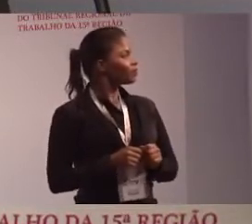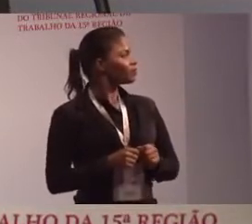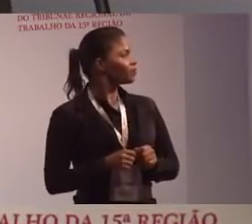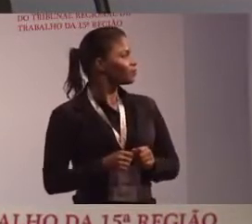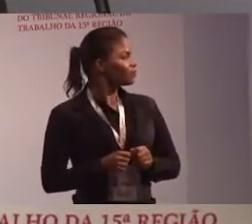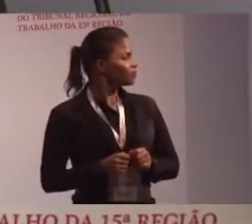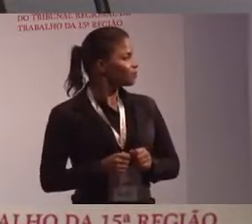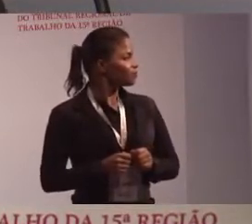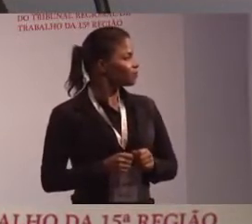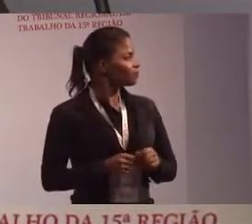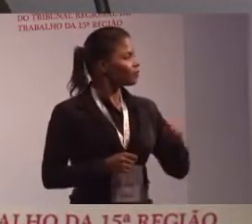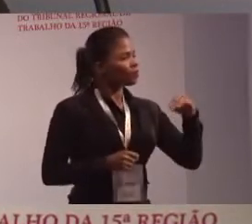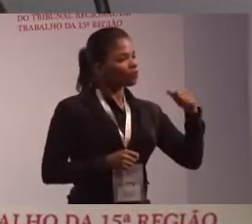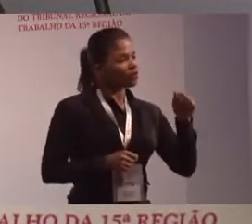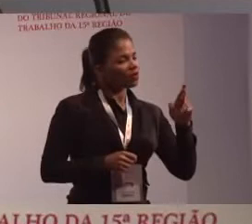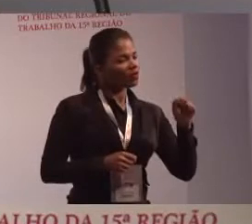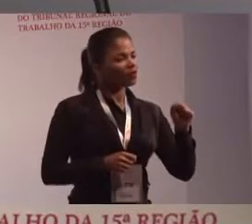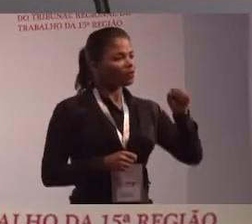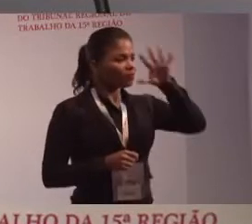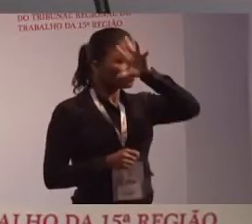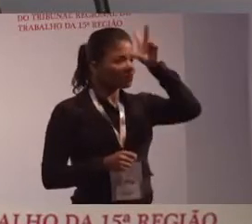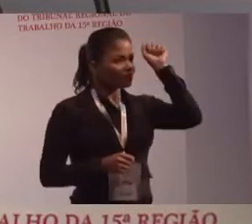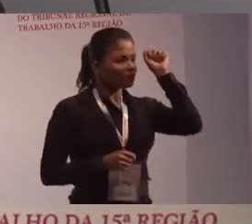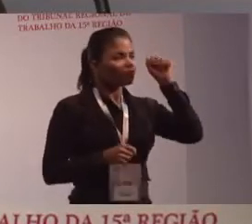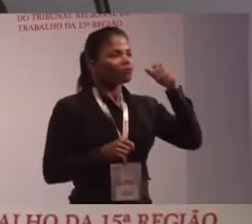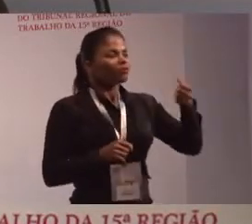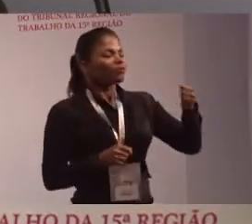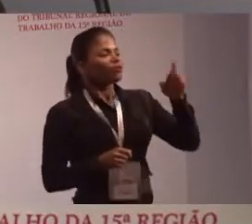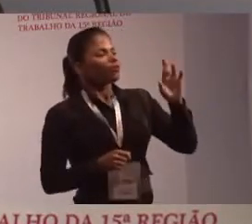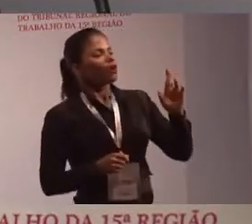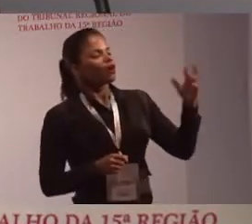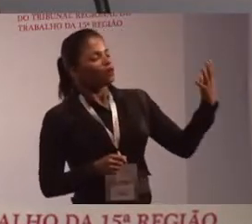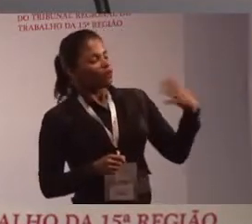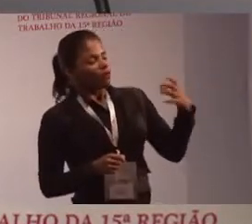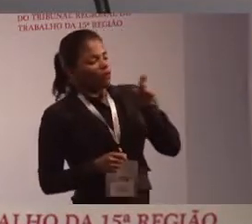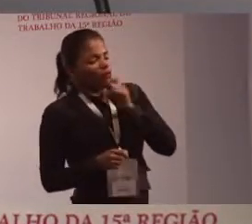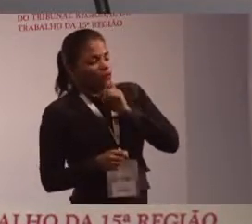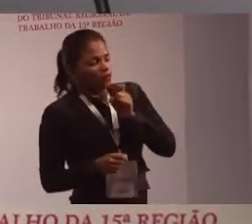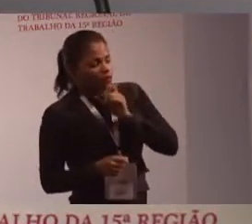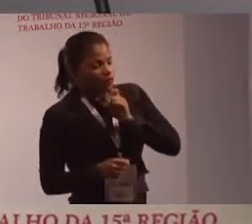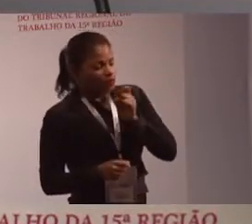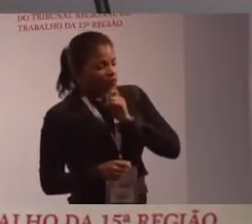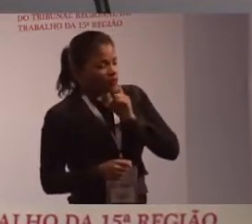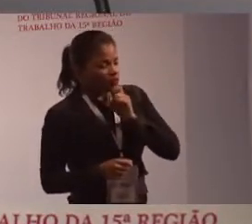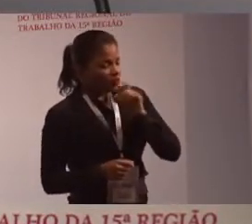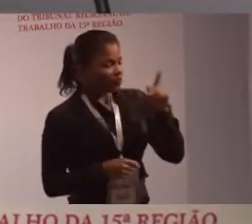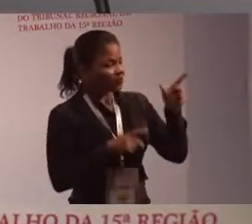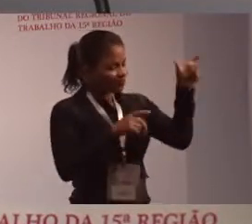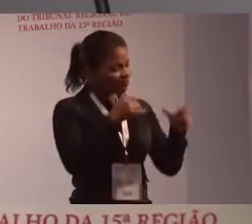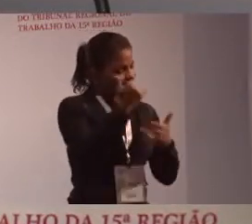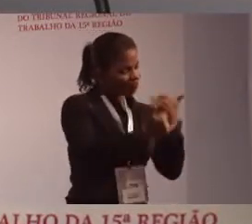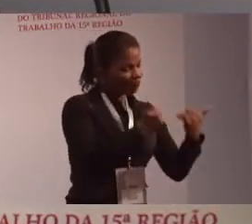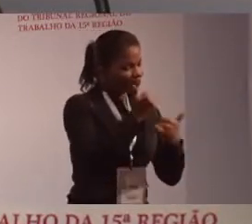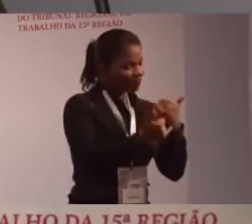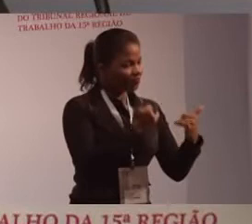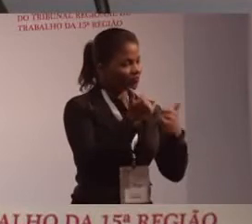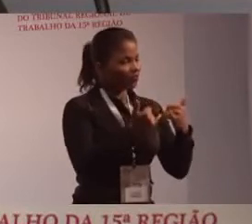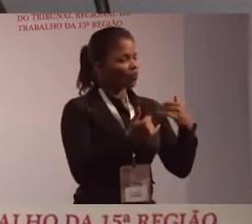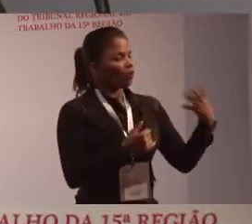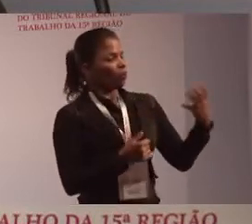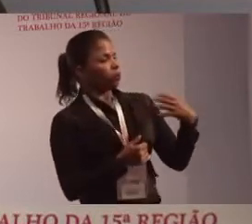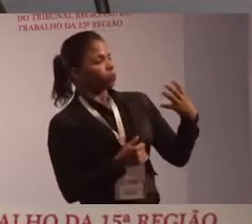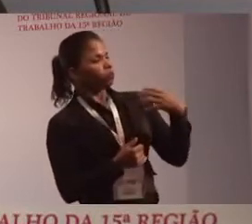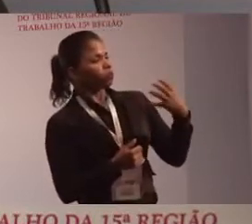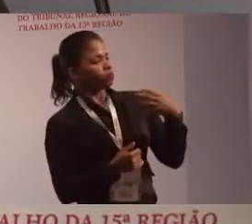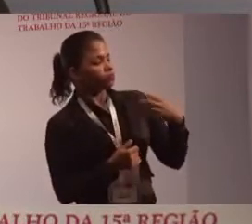Manaus, perdão. São Luís do Maranhão e Manaus. Porque o ar-condicionado, assim, super frio, né? O pessoal fazia uma brincadeirinha que falou que o ar-condicionado viabilizou